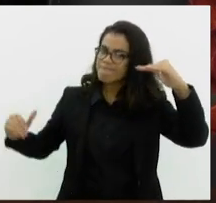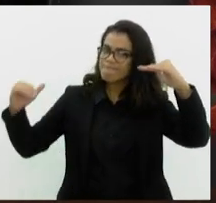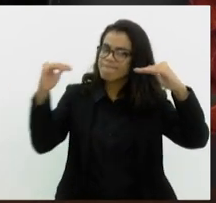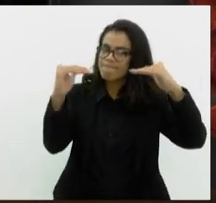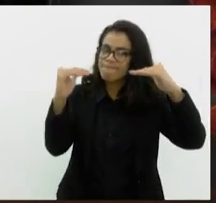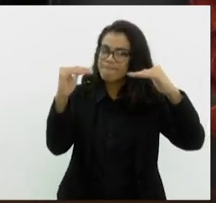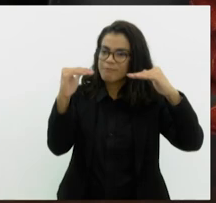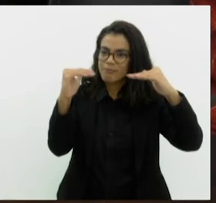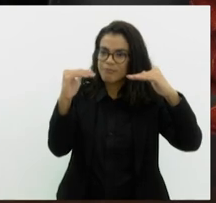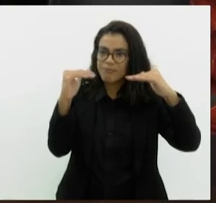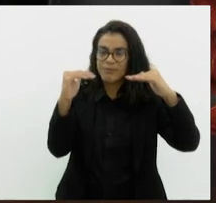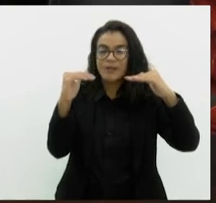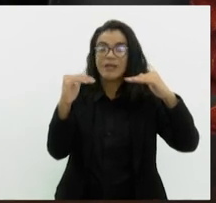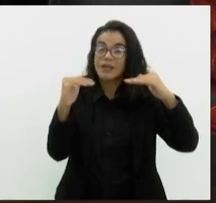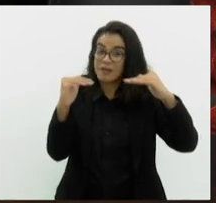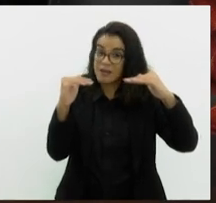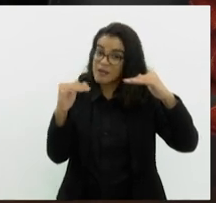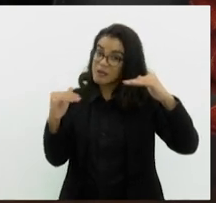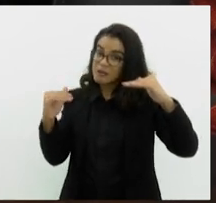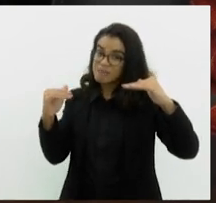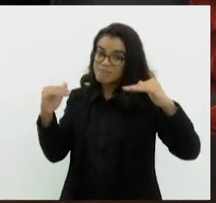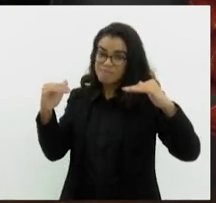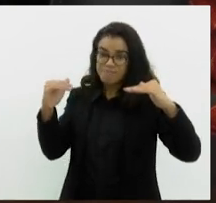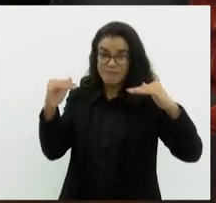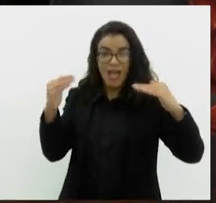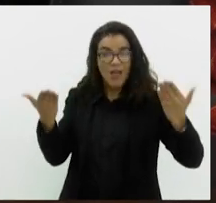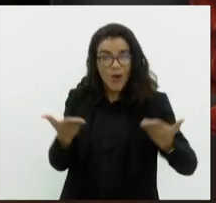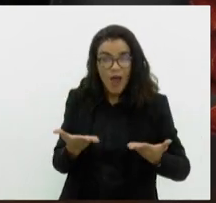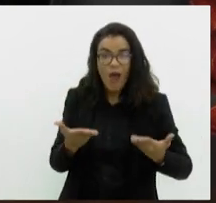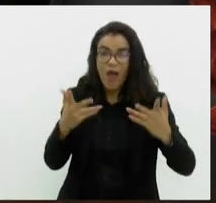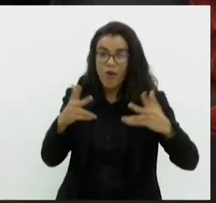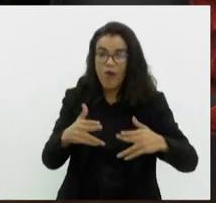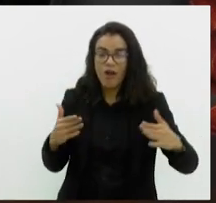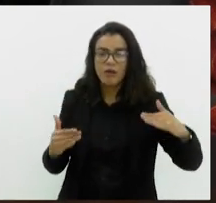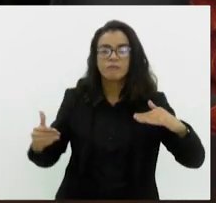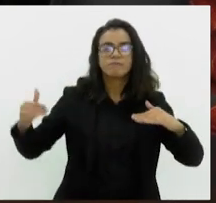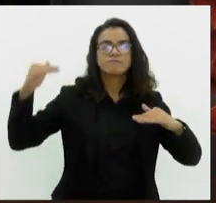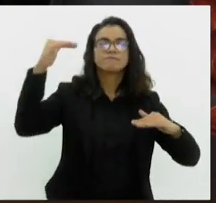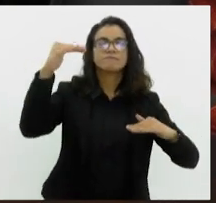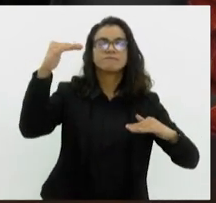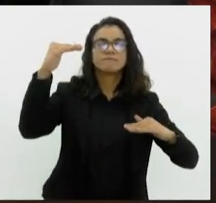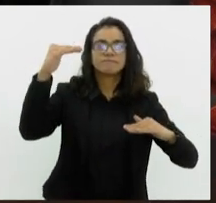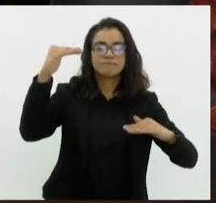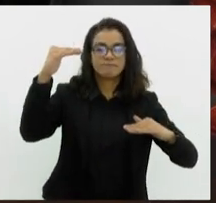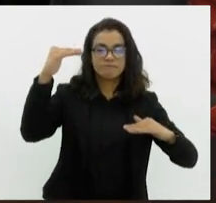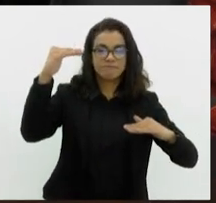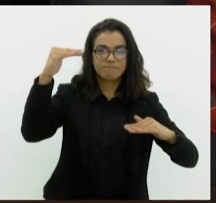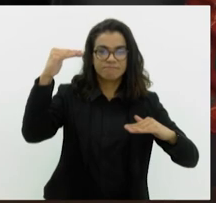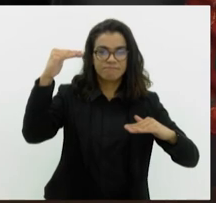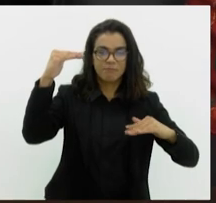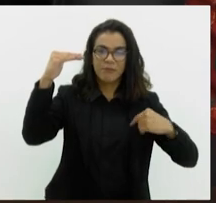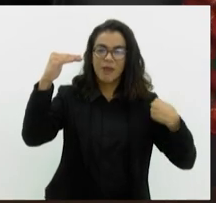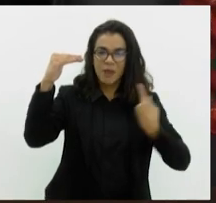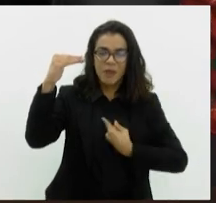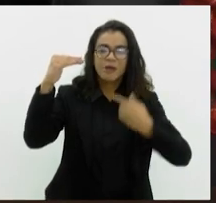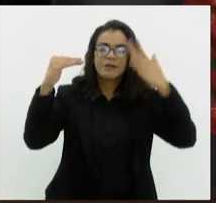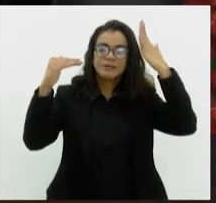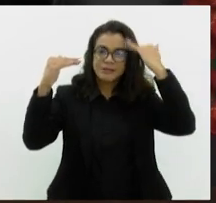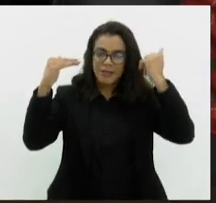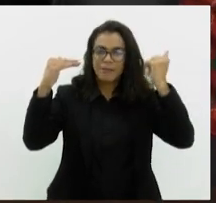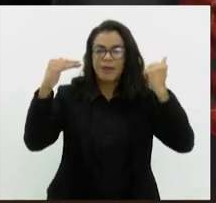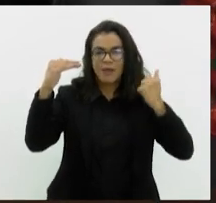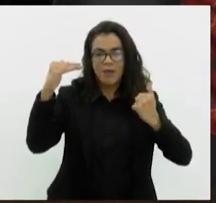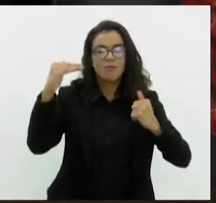às vezes somos até, como agora, superiores. Mas nós sabemos o que fazer com a